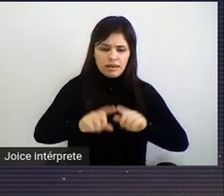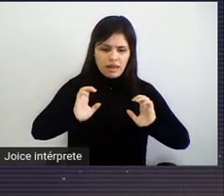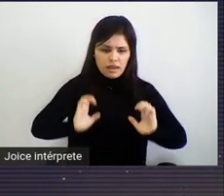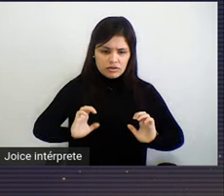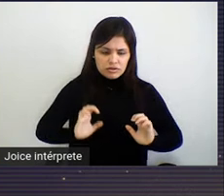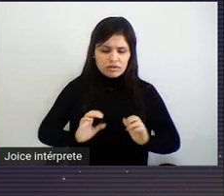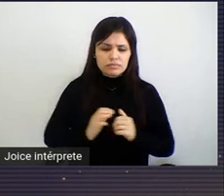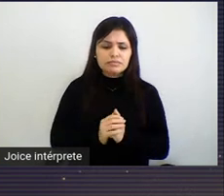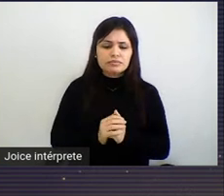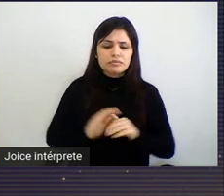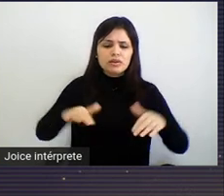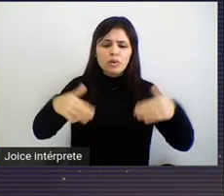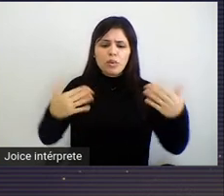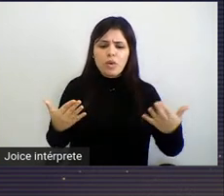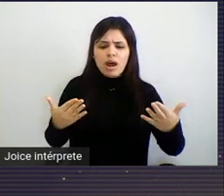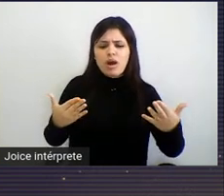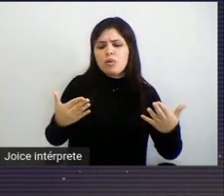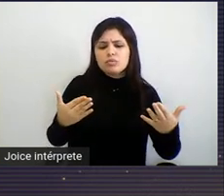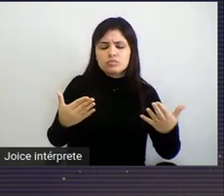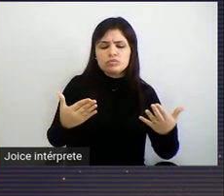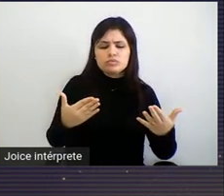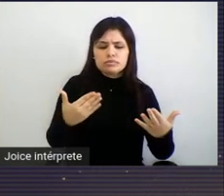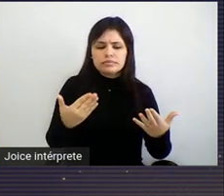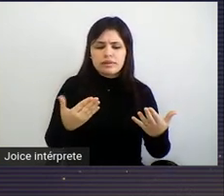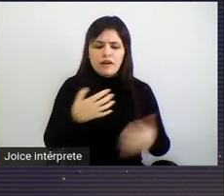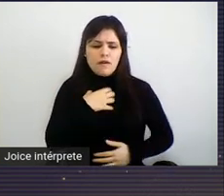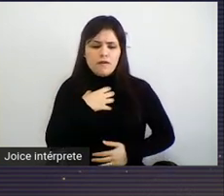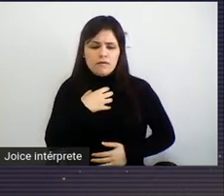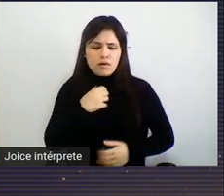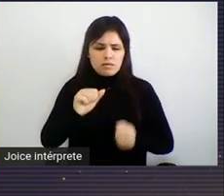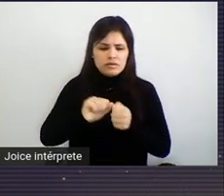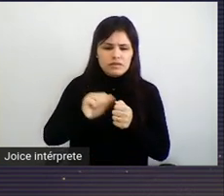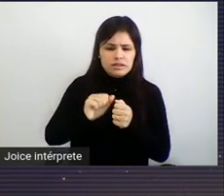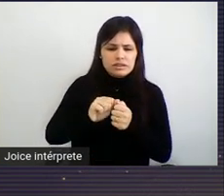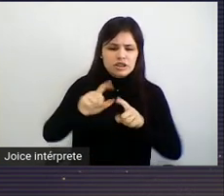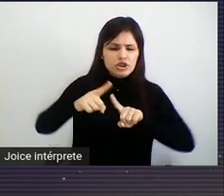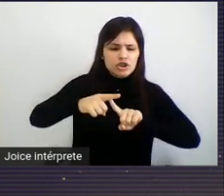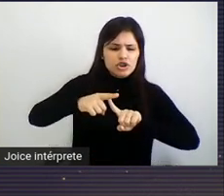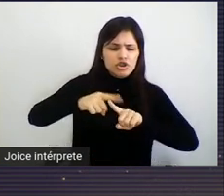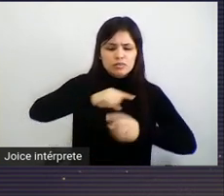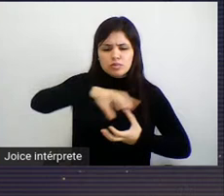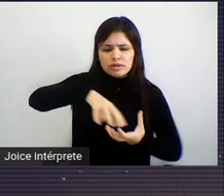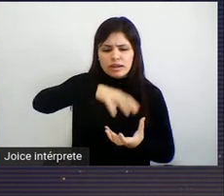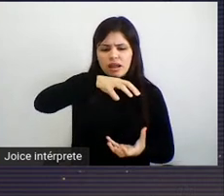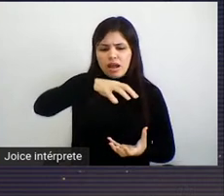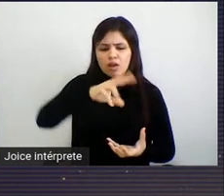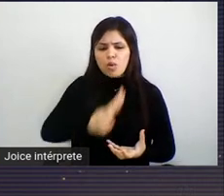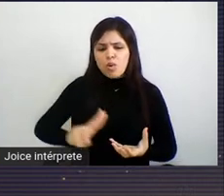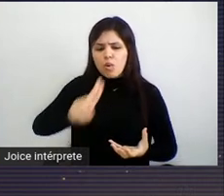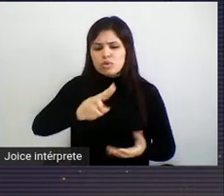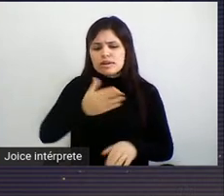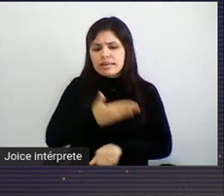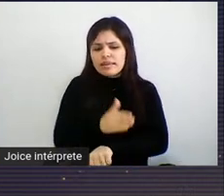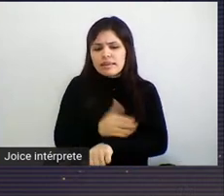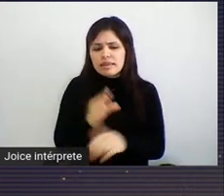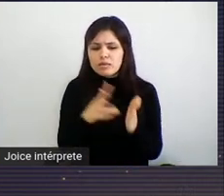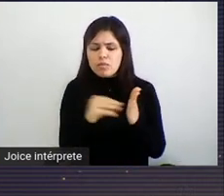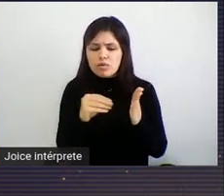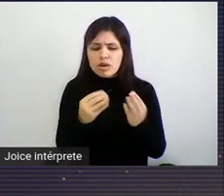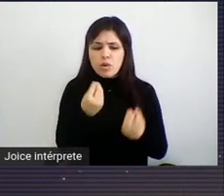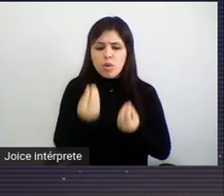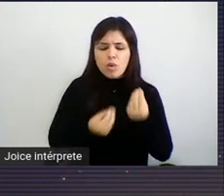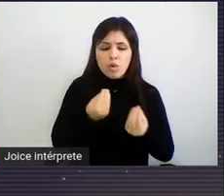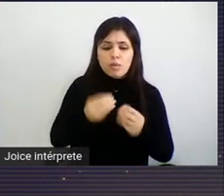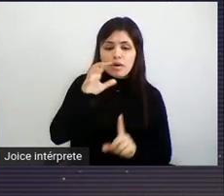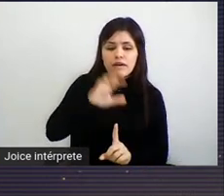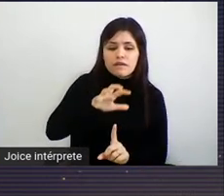Quais aplicações podem ou não ser utilizadas, quais tipos de dados a gente pode utilizar para treinar modelos, como esses dados